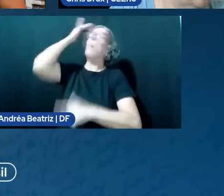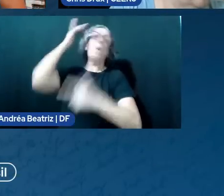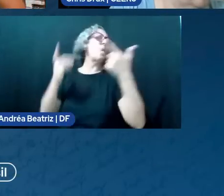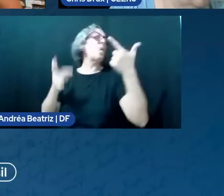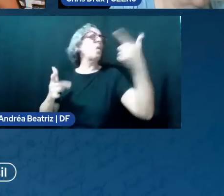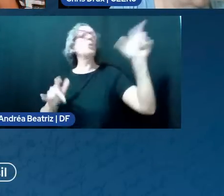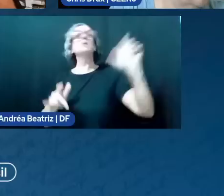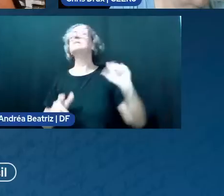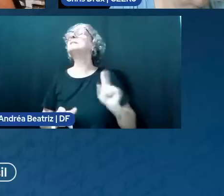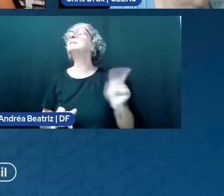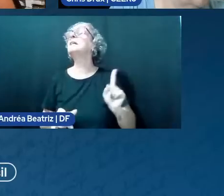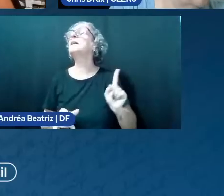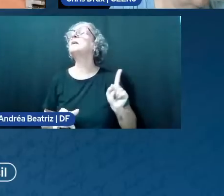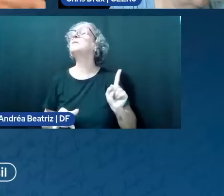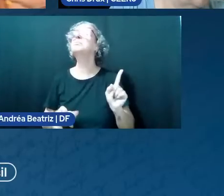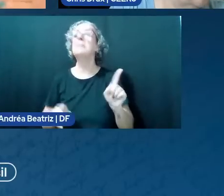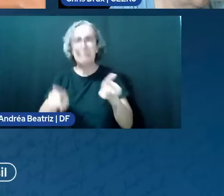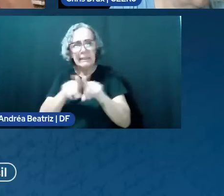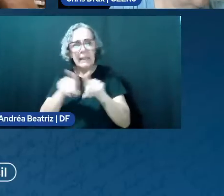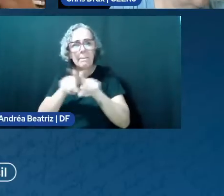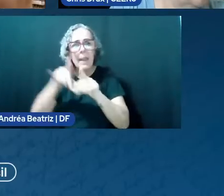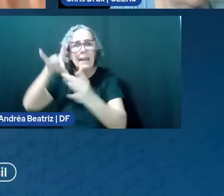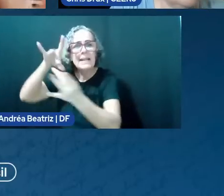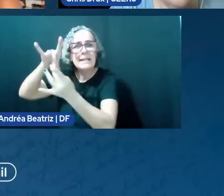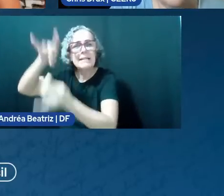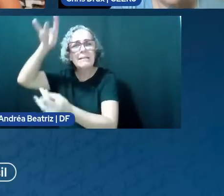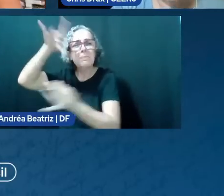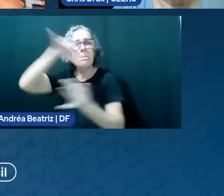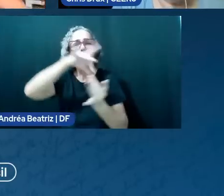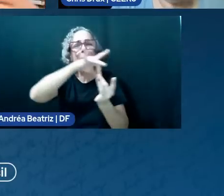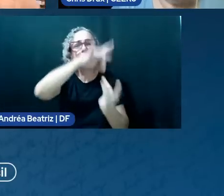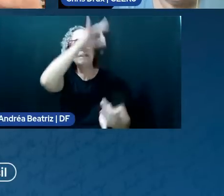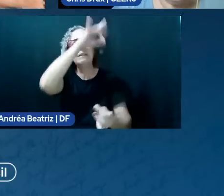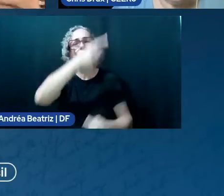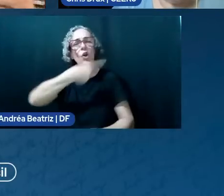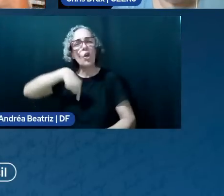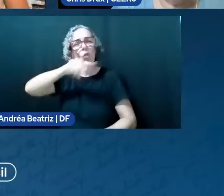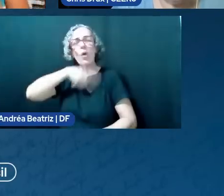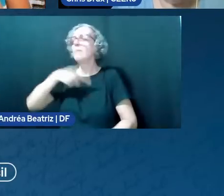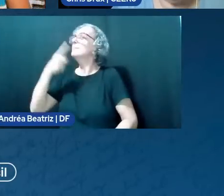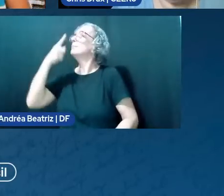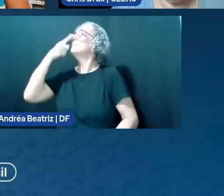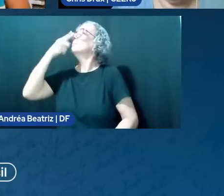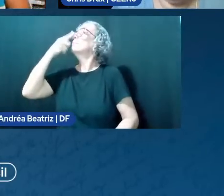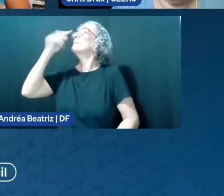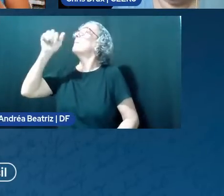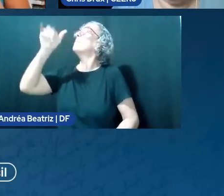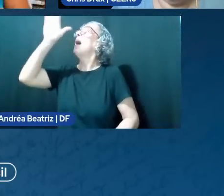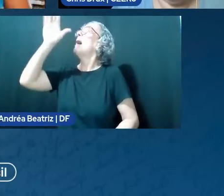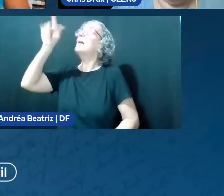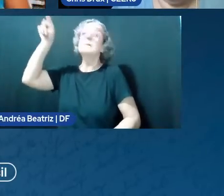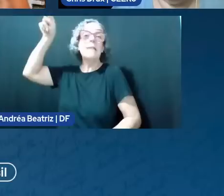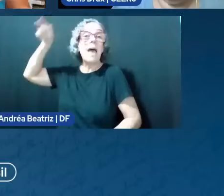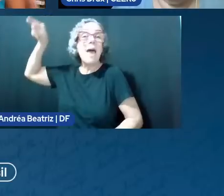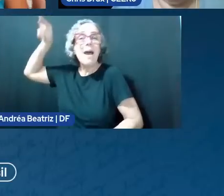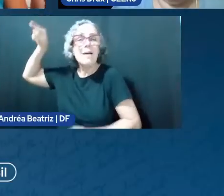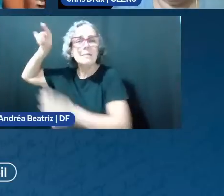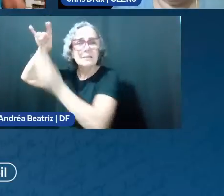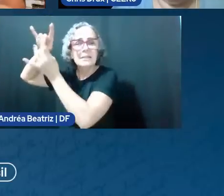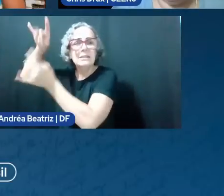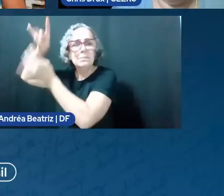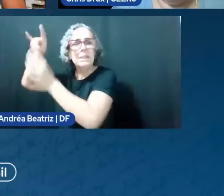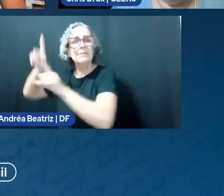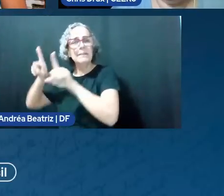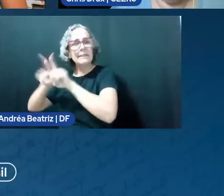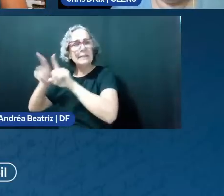aos espíritos, será que eles conseguem ter esse mesmo comportamento